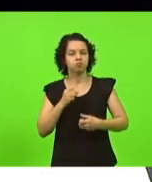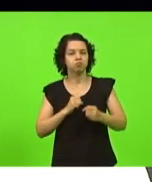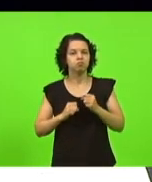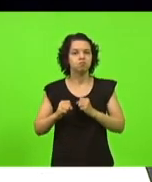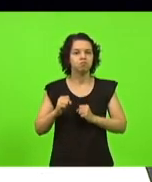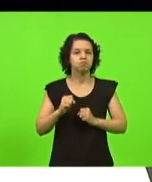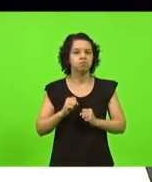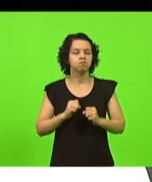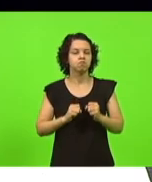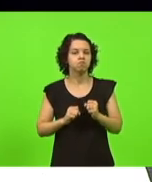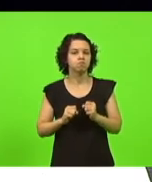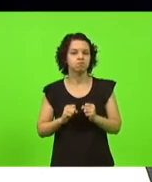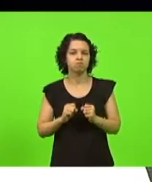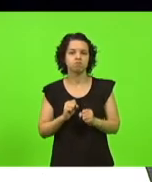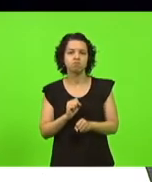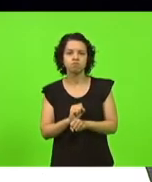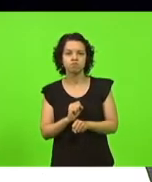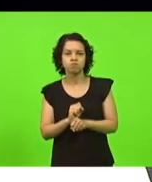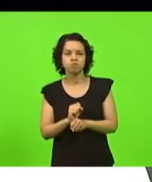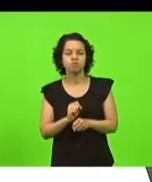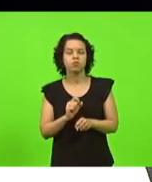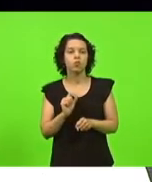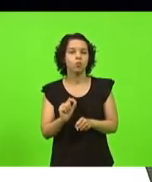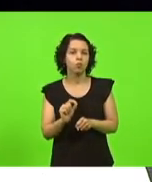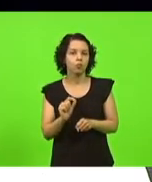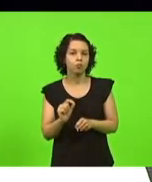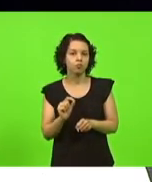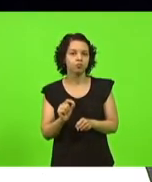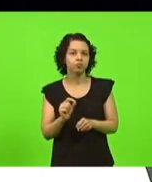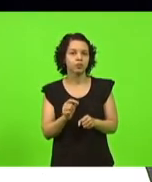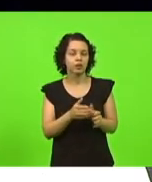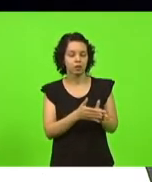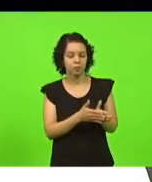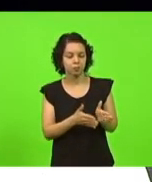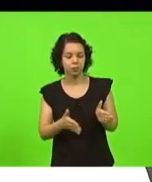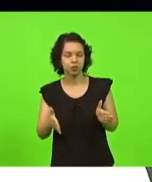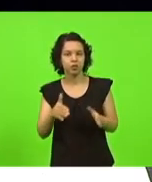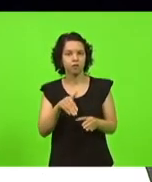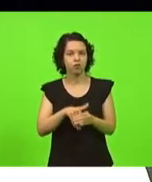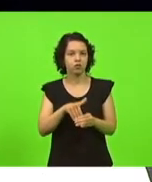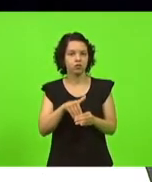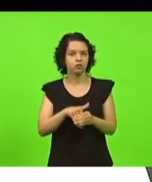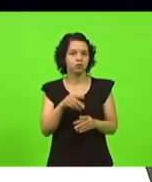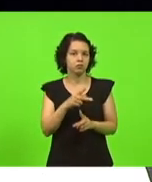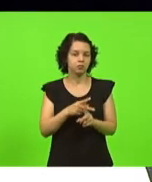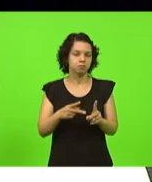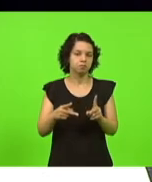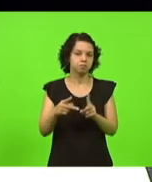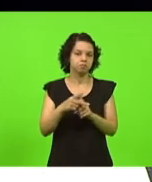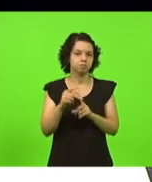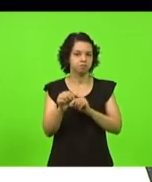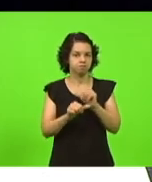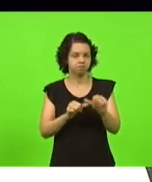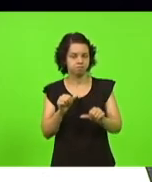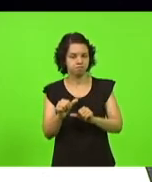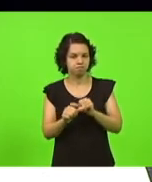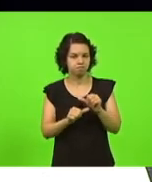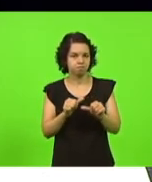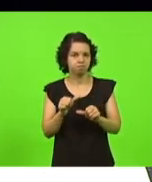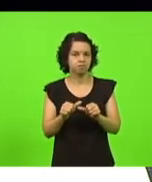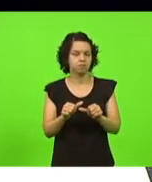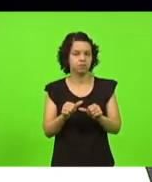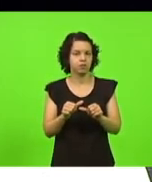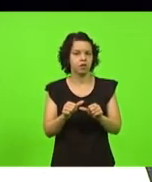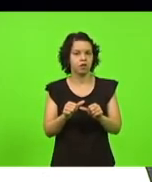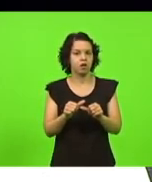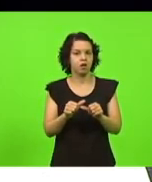de que, a partir da votação da reforma da Previdência, seria encaminhado a